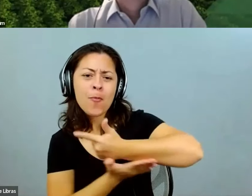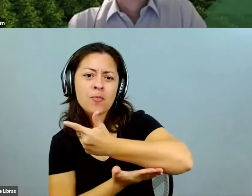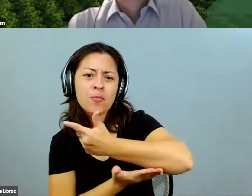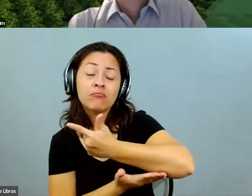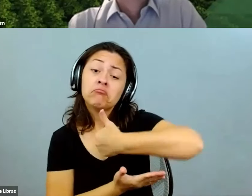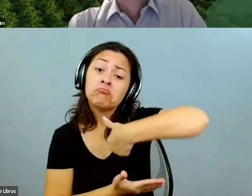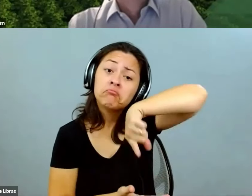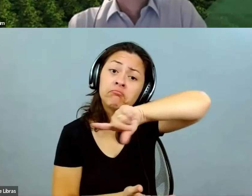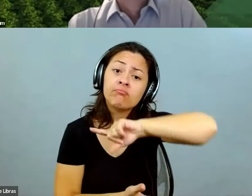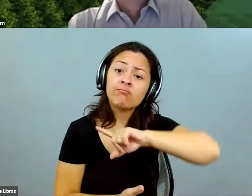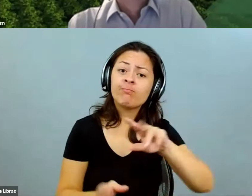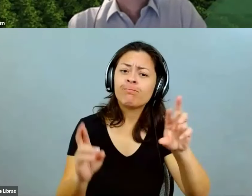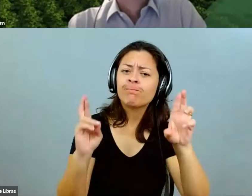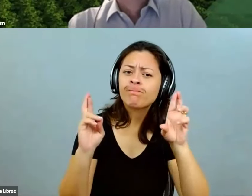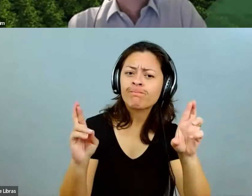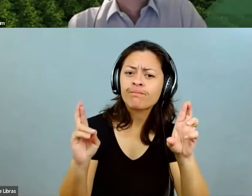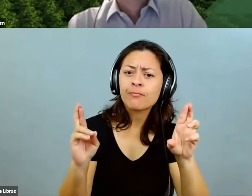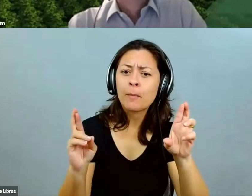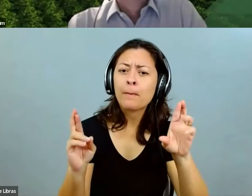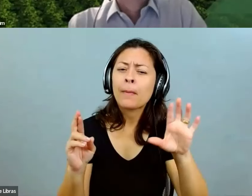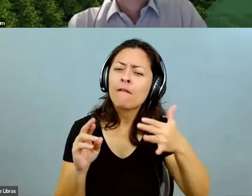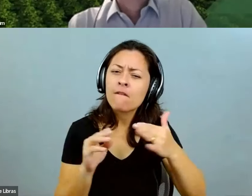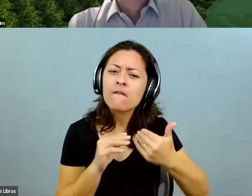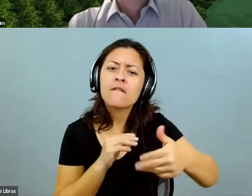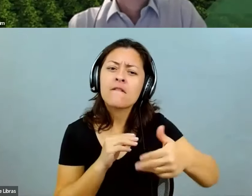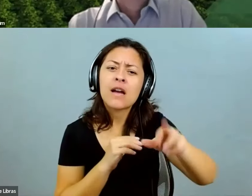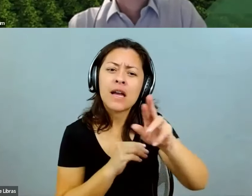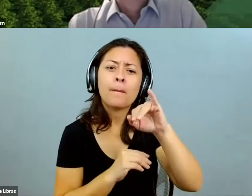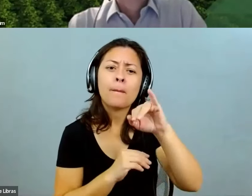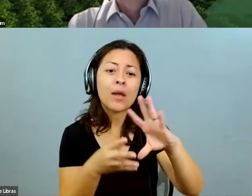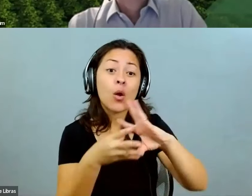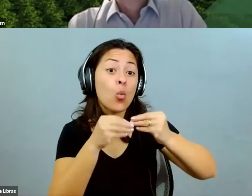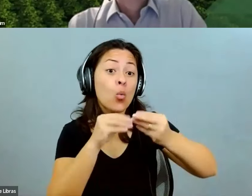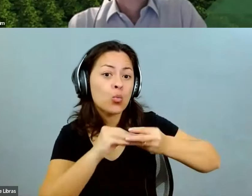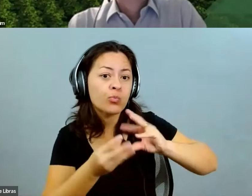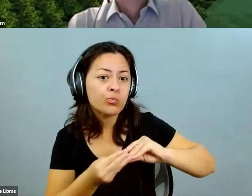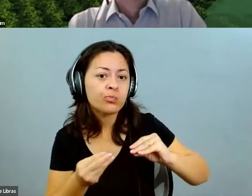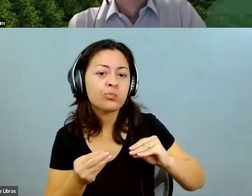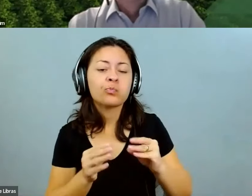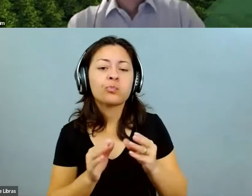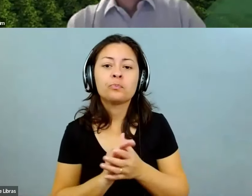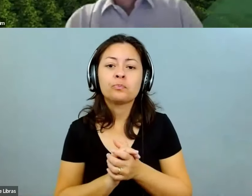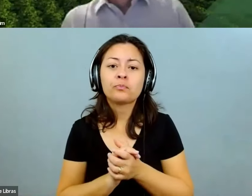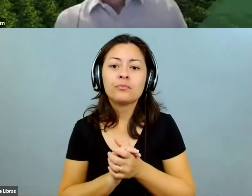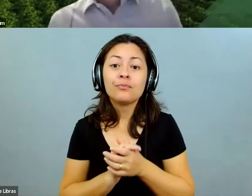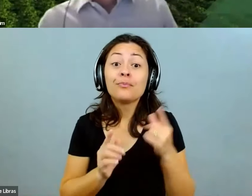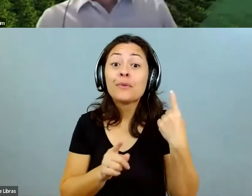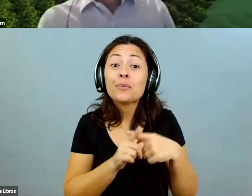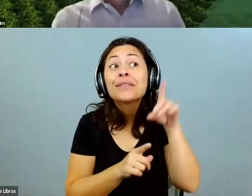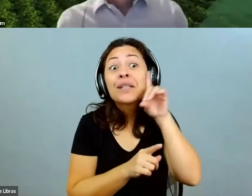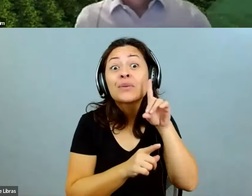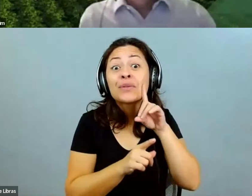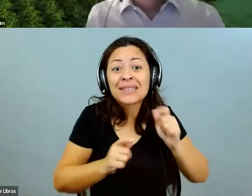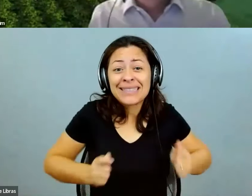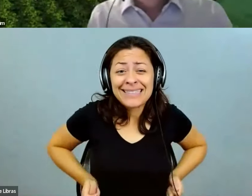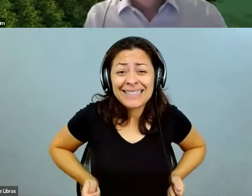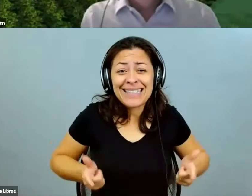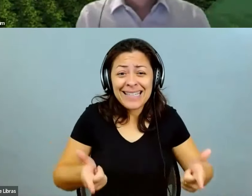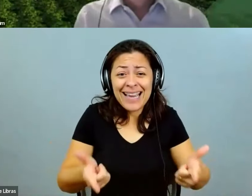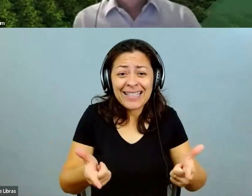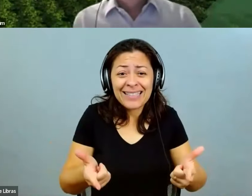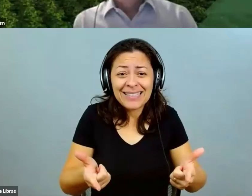tenha tenha algum repique nos preços do algodão por o custo de produção dos Estados Unidos hoje talhando hoje de manhã o